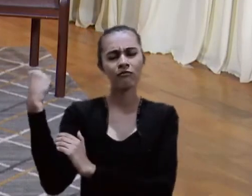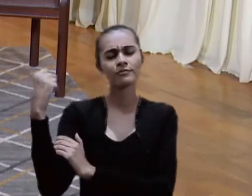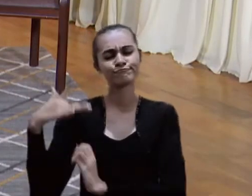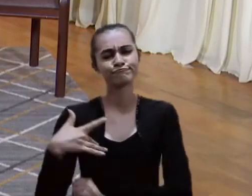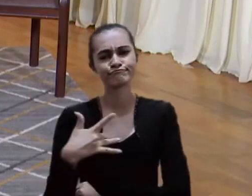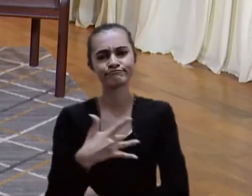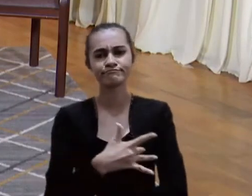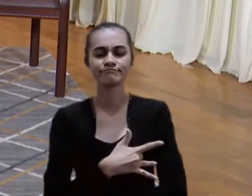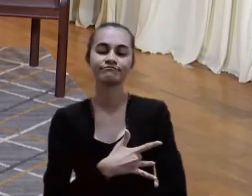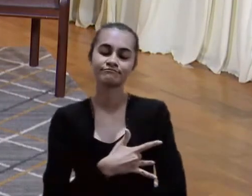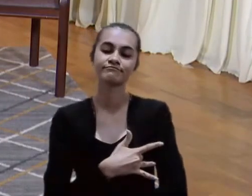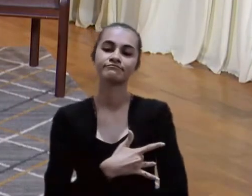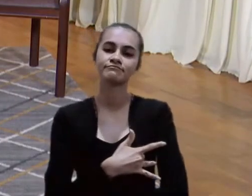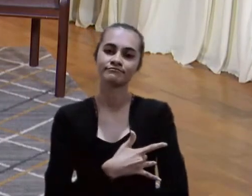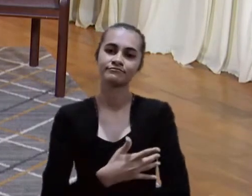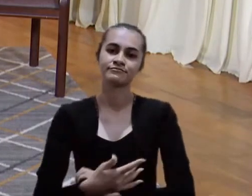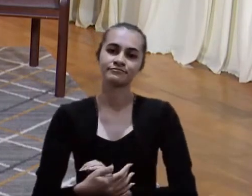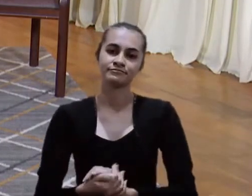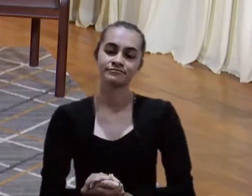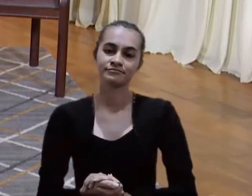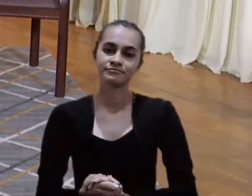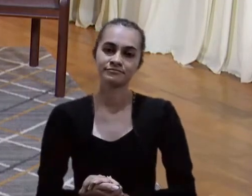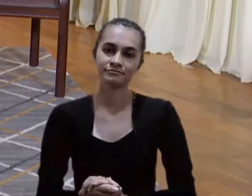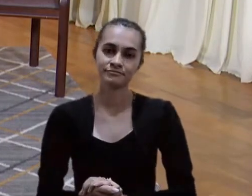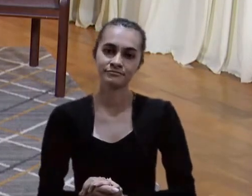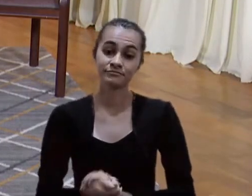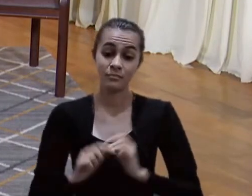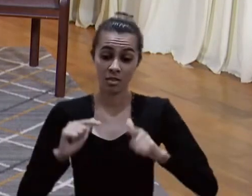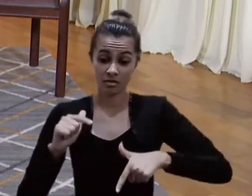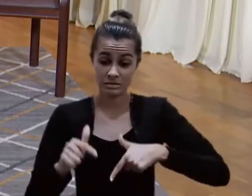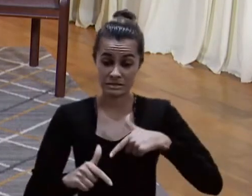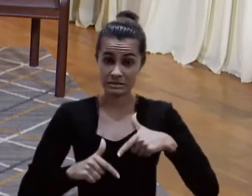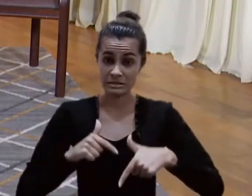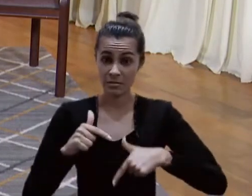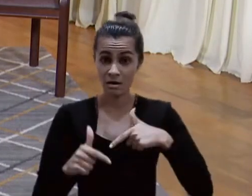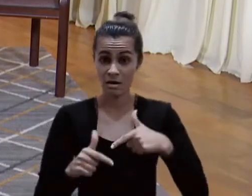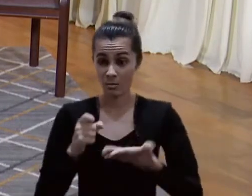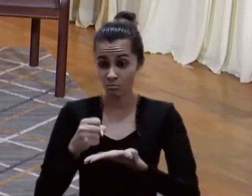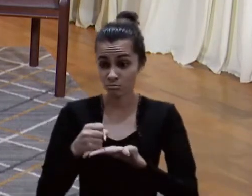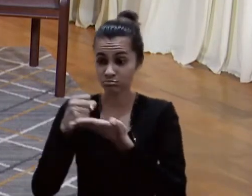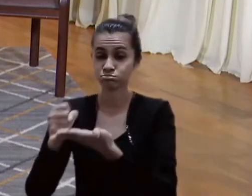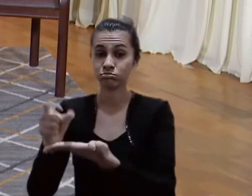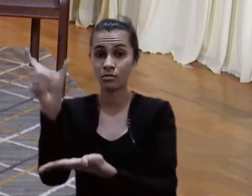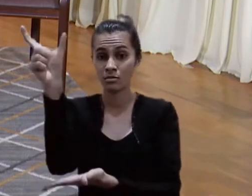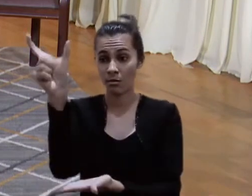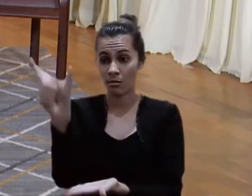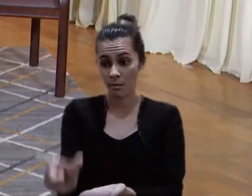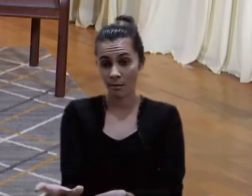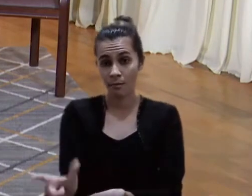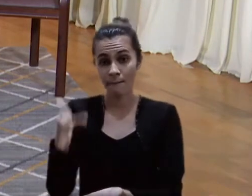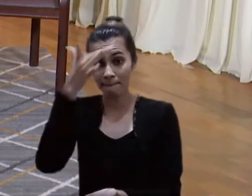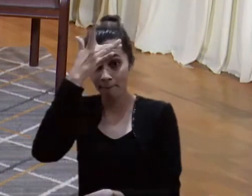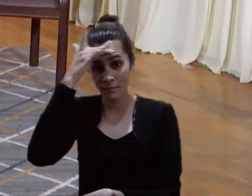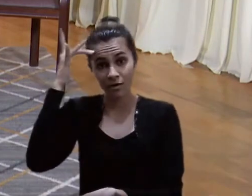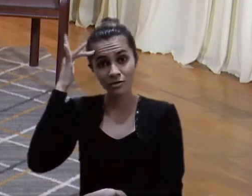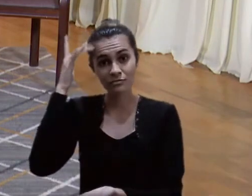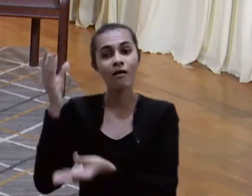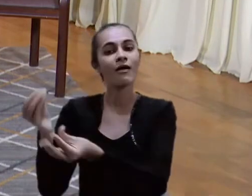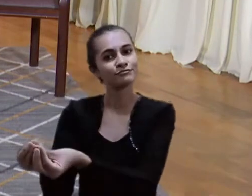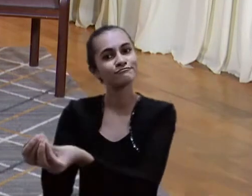E quando nós trabalhamos pelo nosso próximo, nós recebemos esses